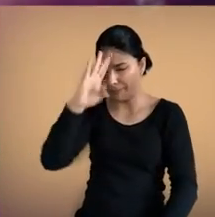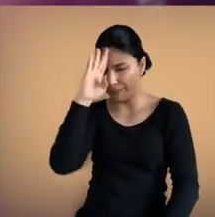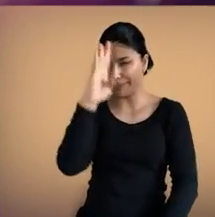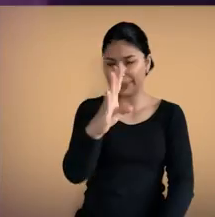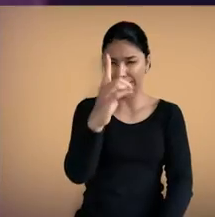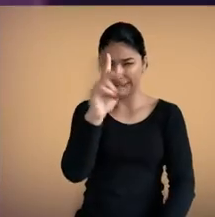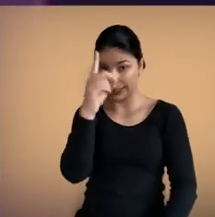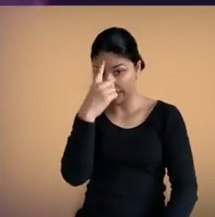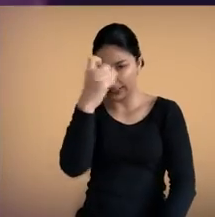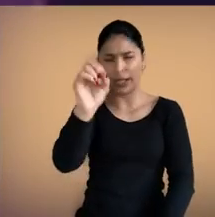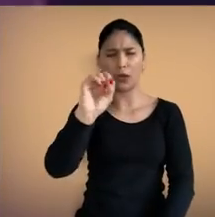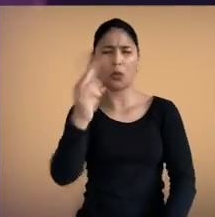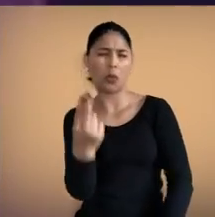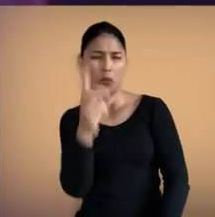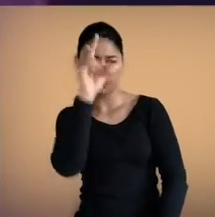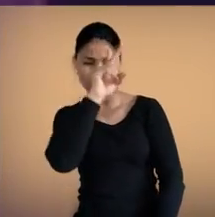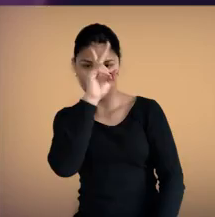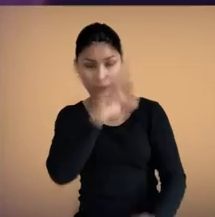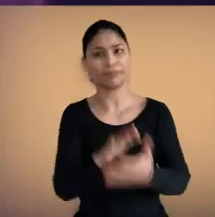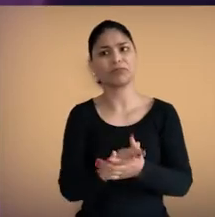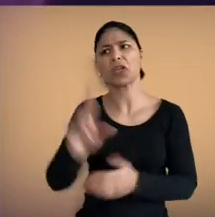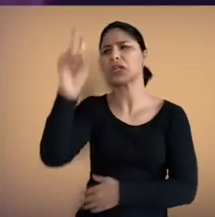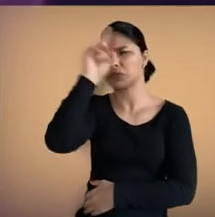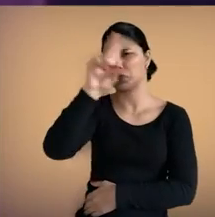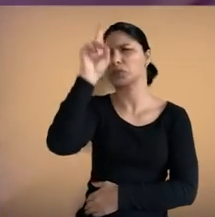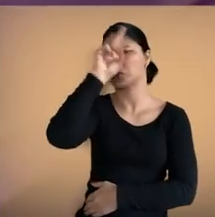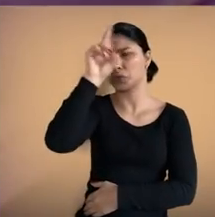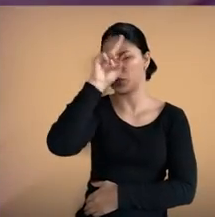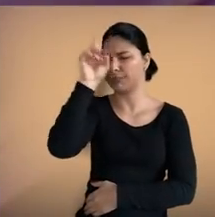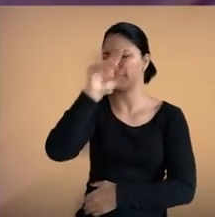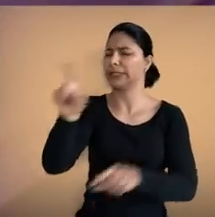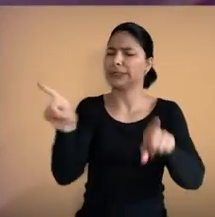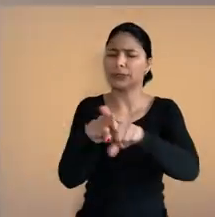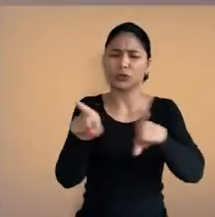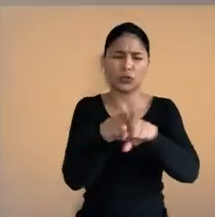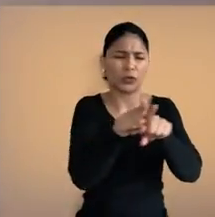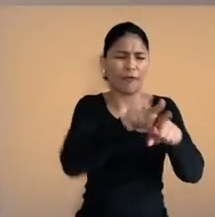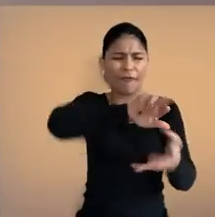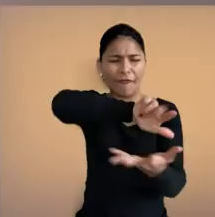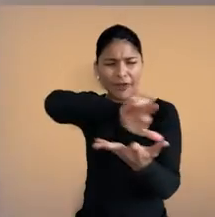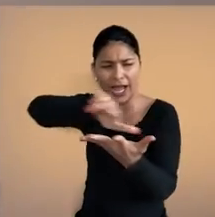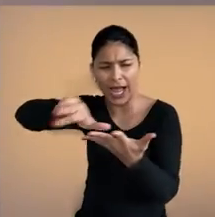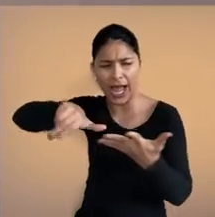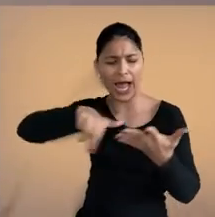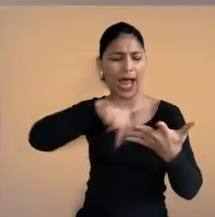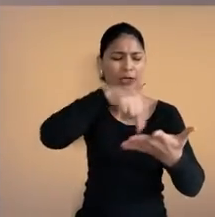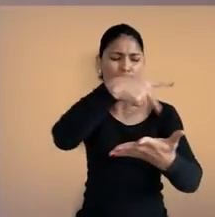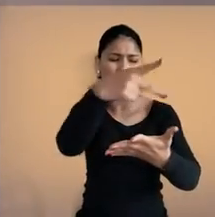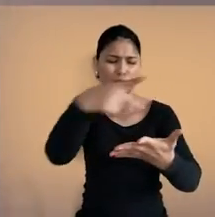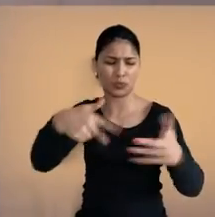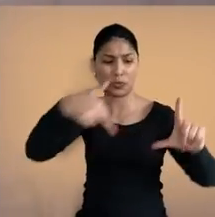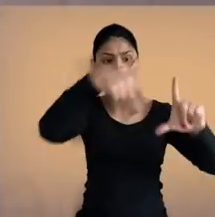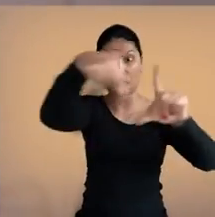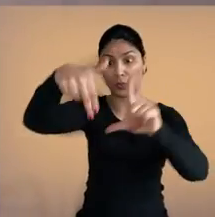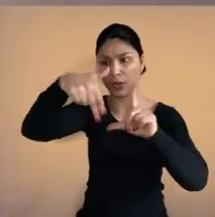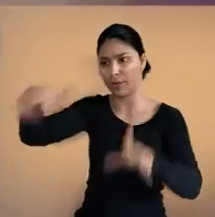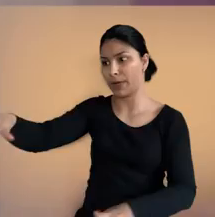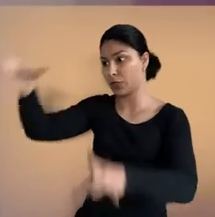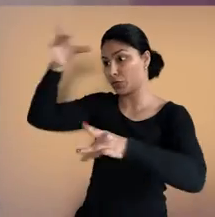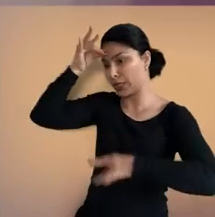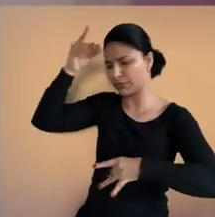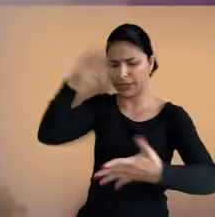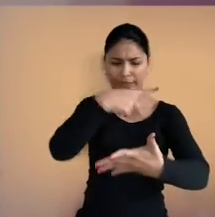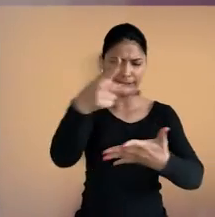antes de tudo, de uma ideia ou história. Uma história e muitos desenhos. Seus personagens